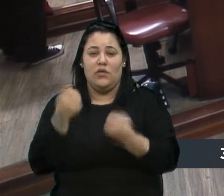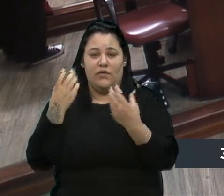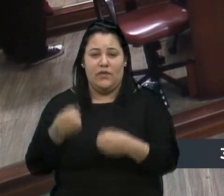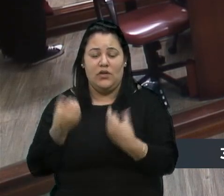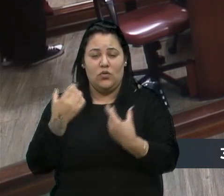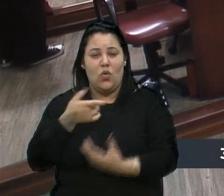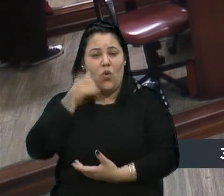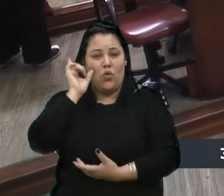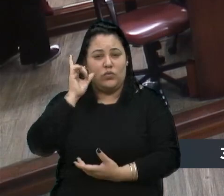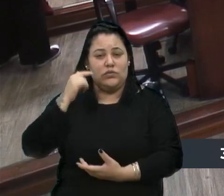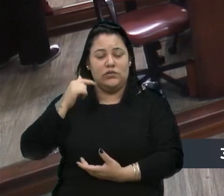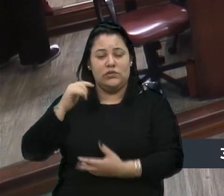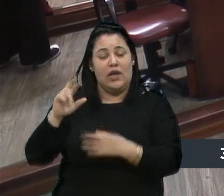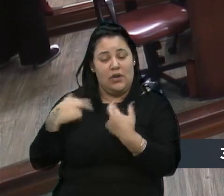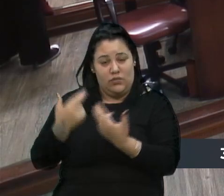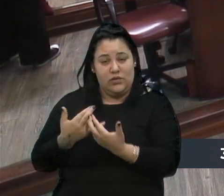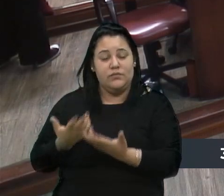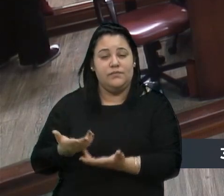dizer que era uma reunião,